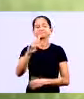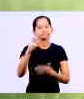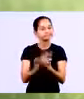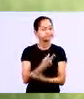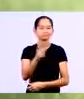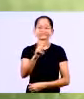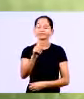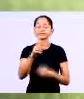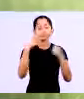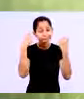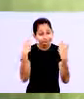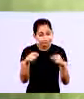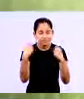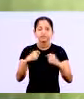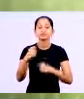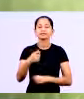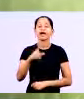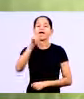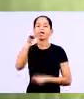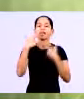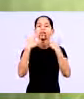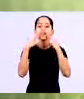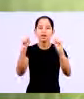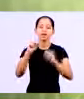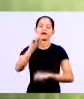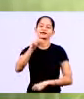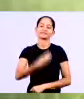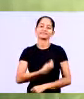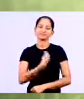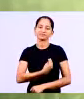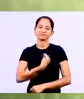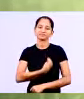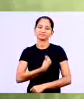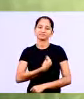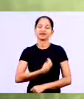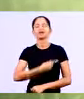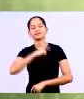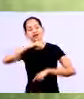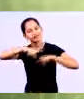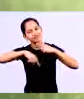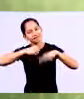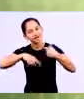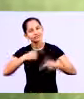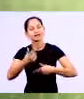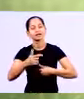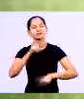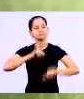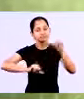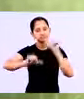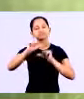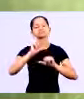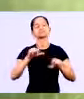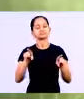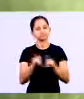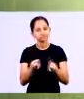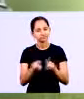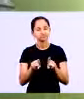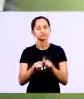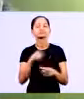acontece. A língua é viva, ela vai se transformando e provoca também reflexão para que